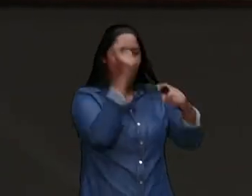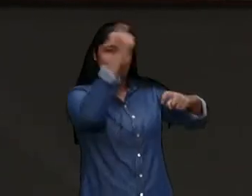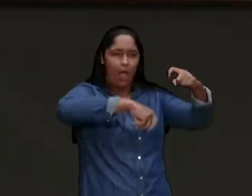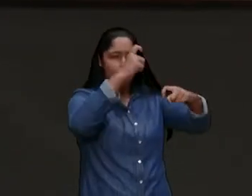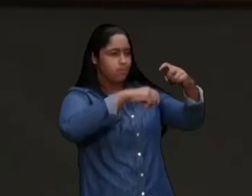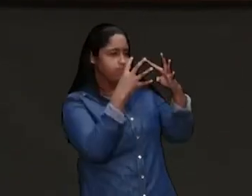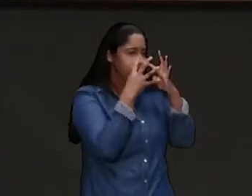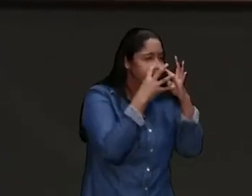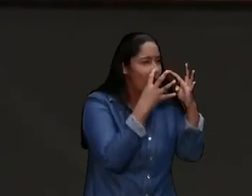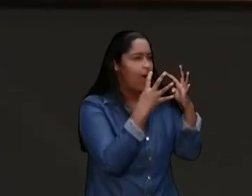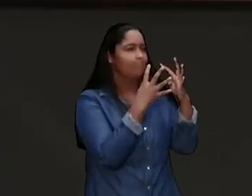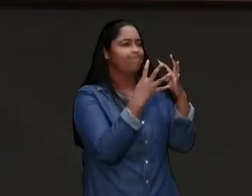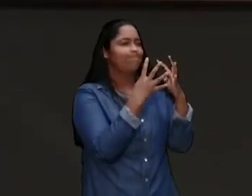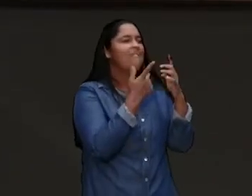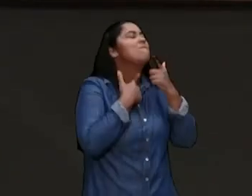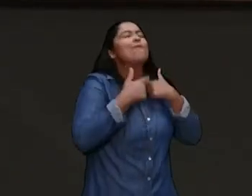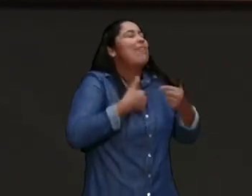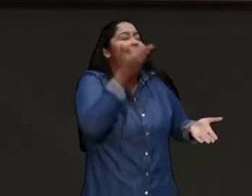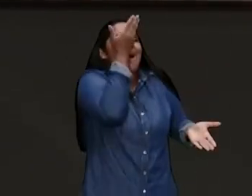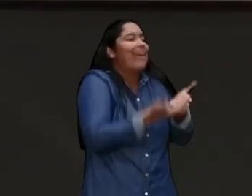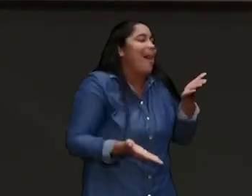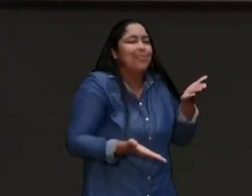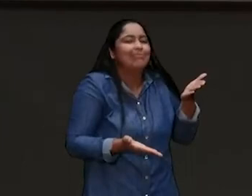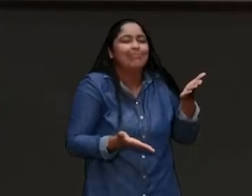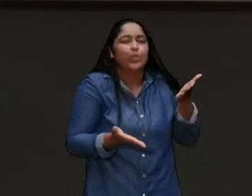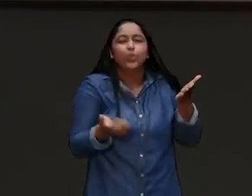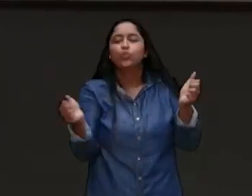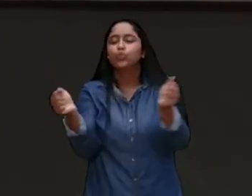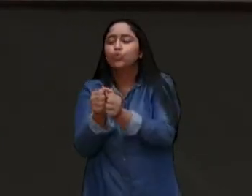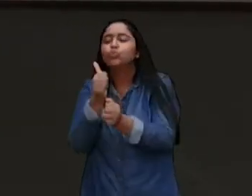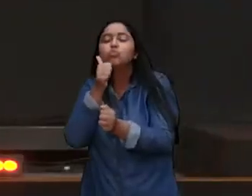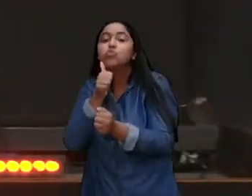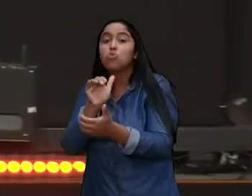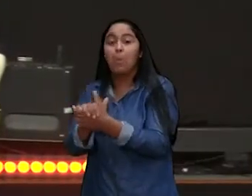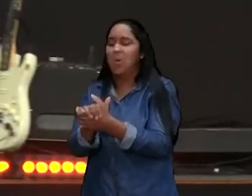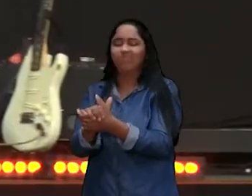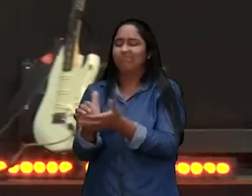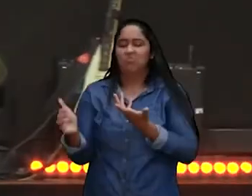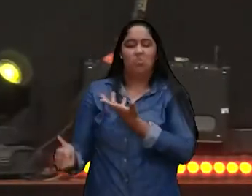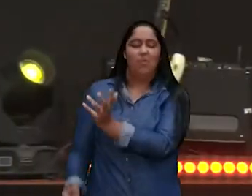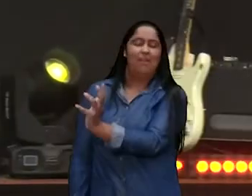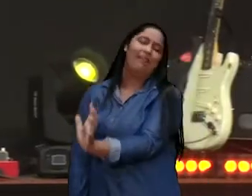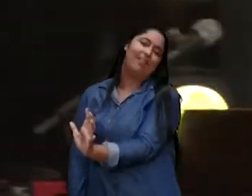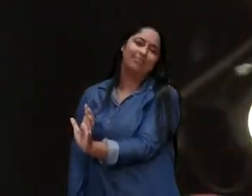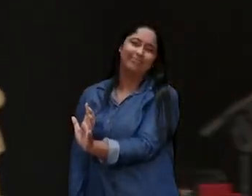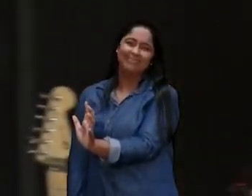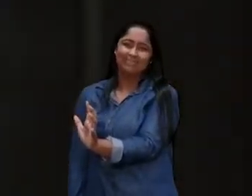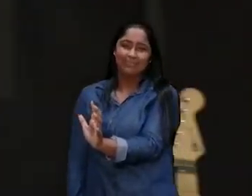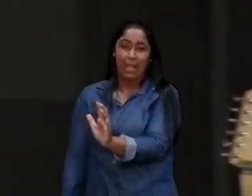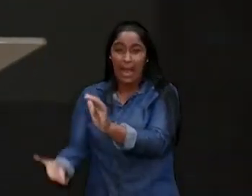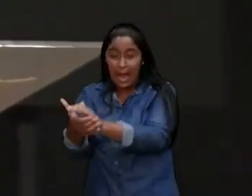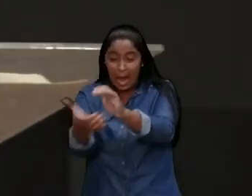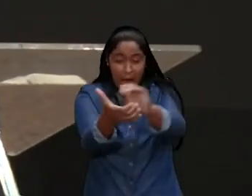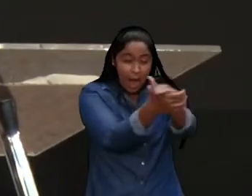mesmo desejo gente é muito sério se eu tô falando que é muito certo tá acabando com um monte de casamento com um monte